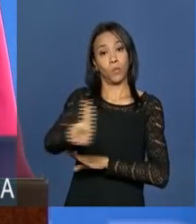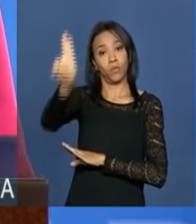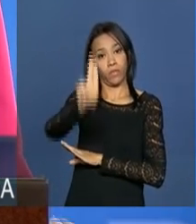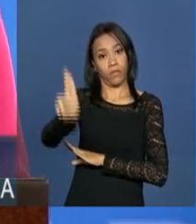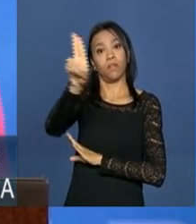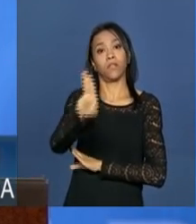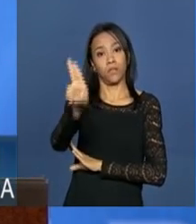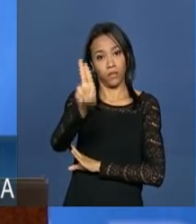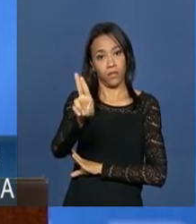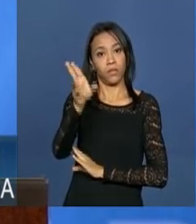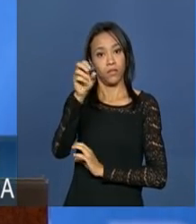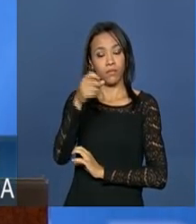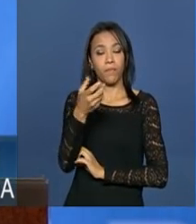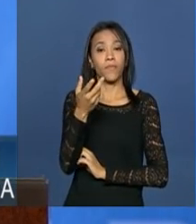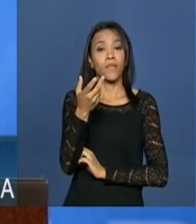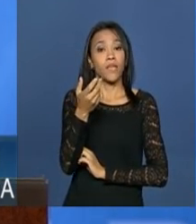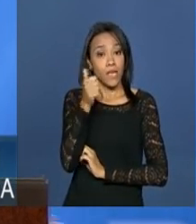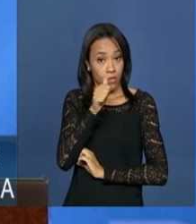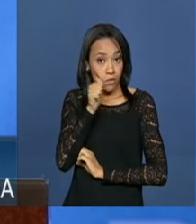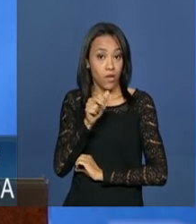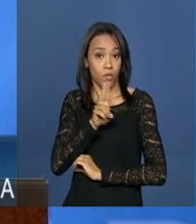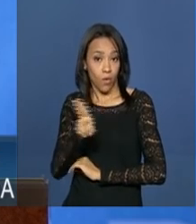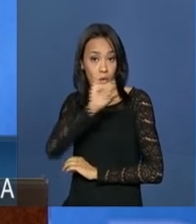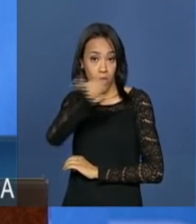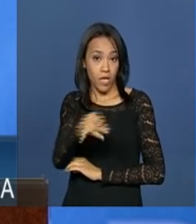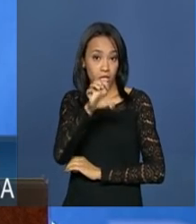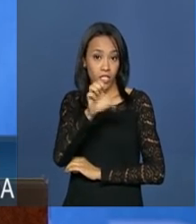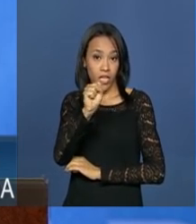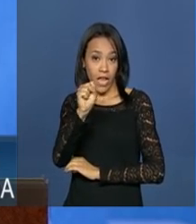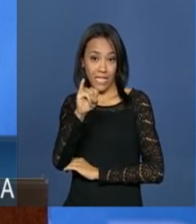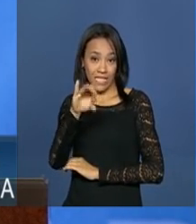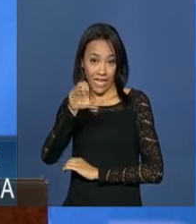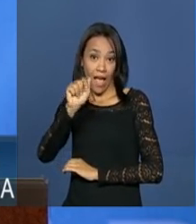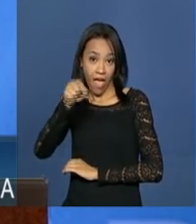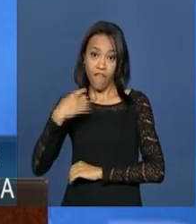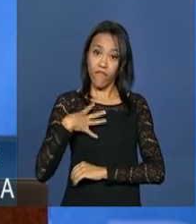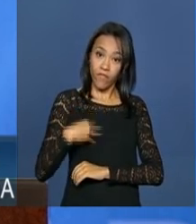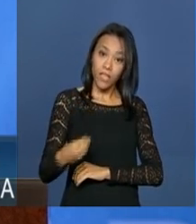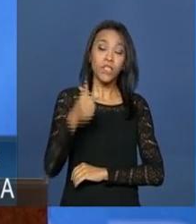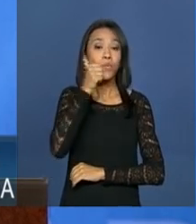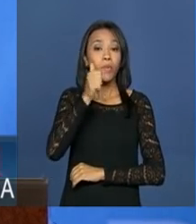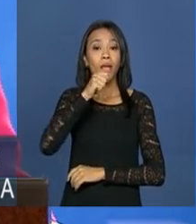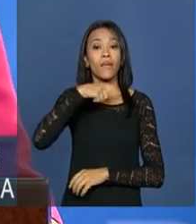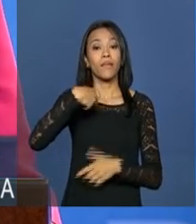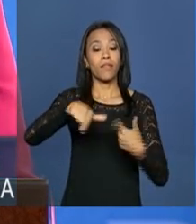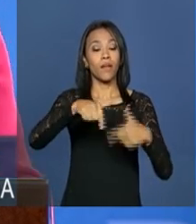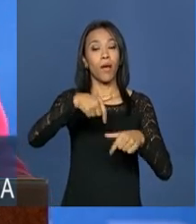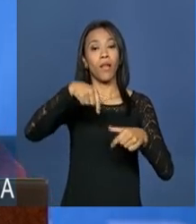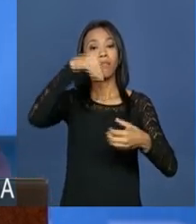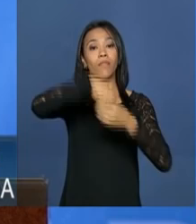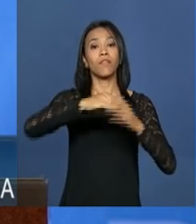E ela, a Jéssica, é filha de uma empregada doméstica. Não